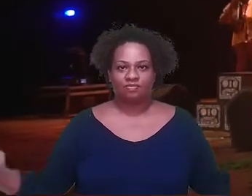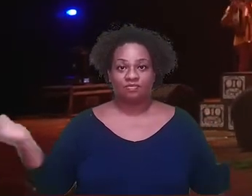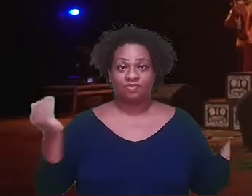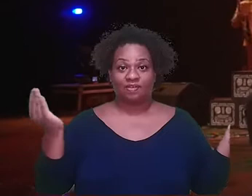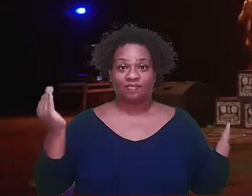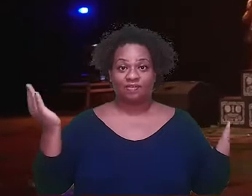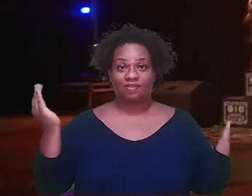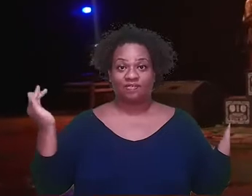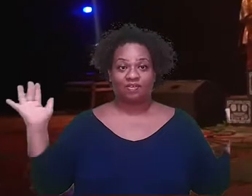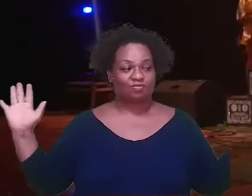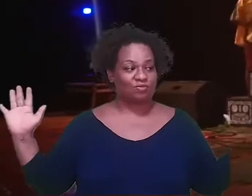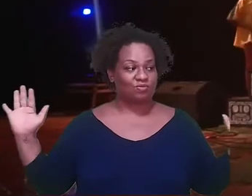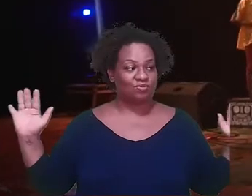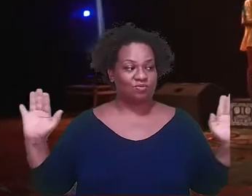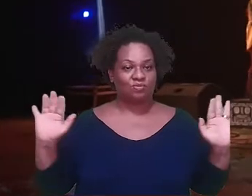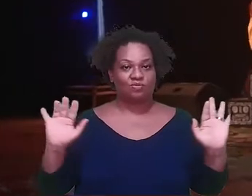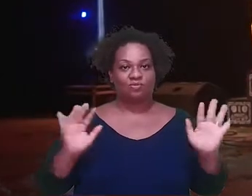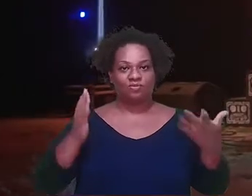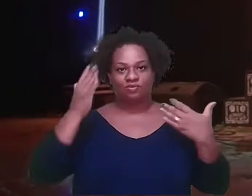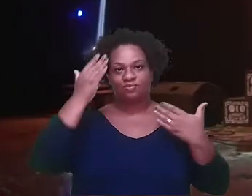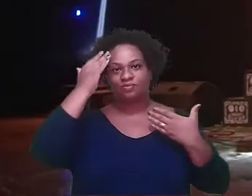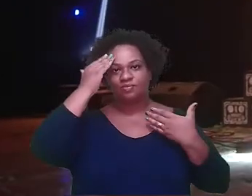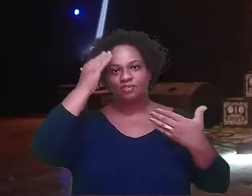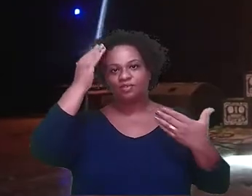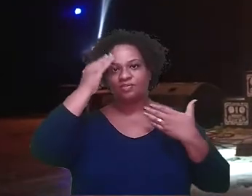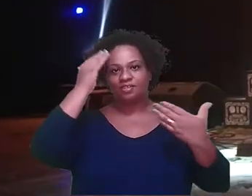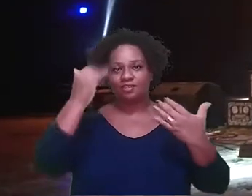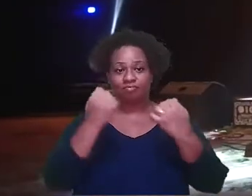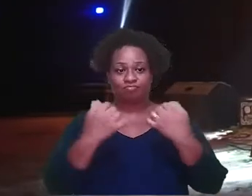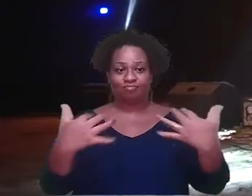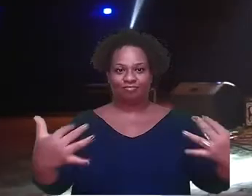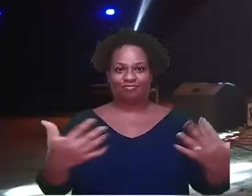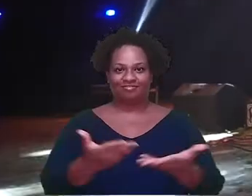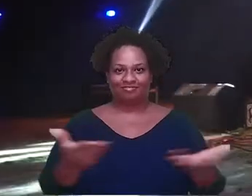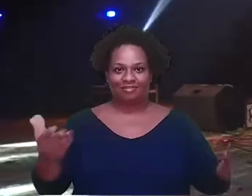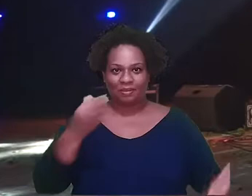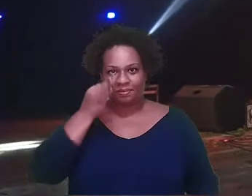com poucas pessoas que são nossos irmãos, nossos amigos, nossos parceiros.